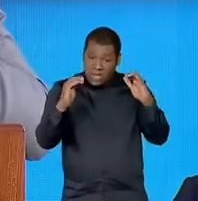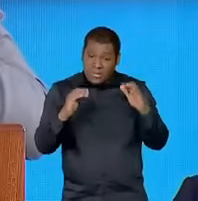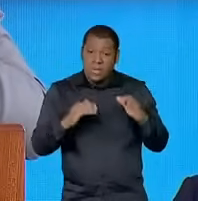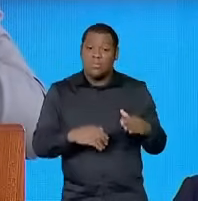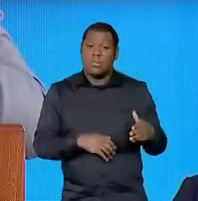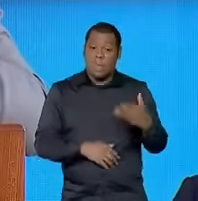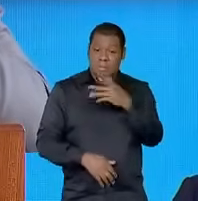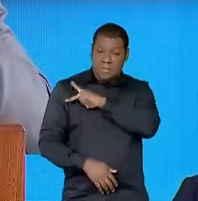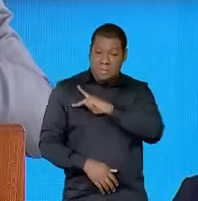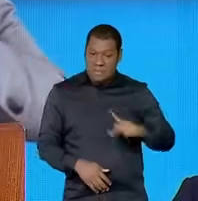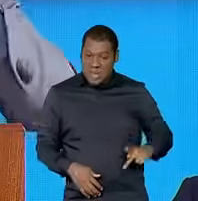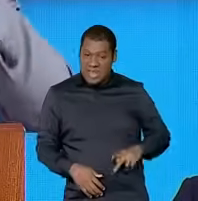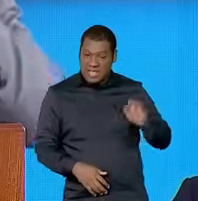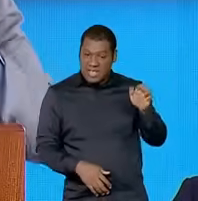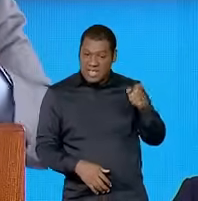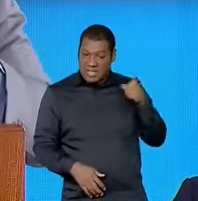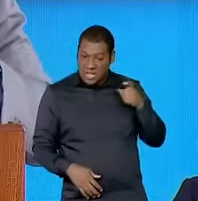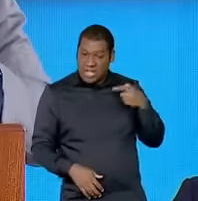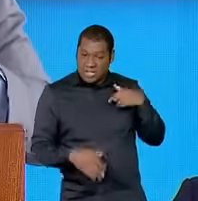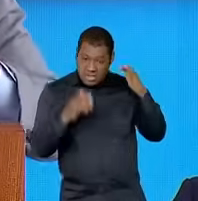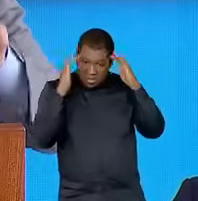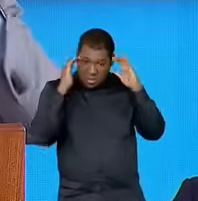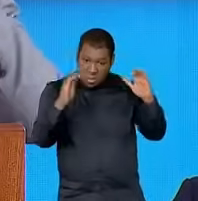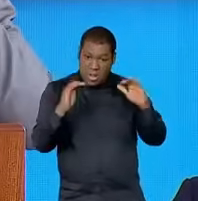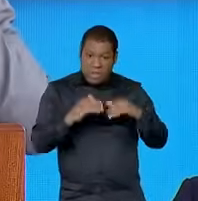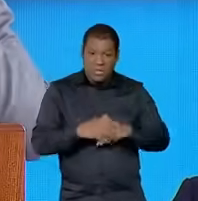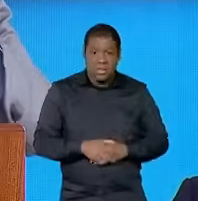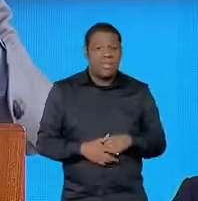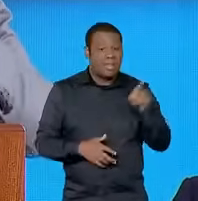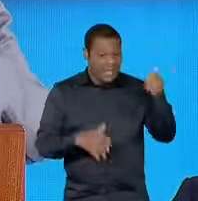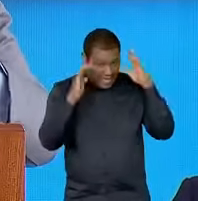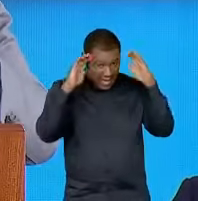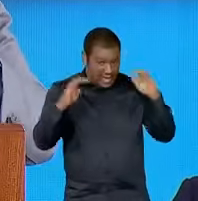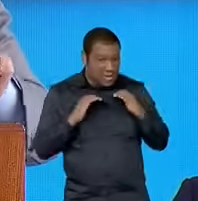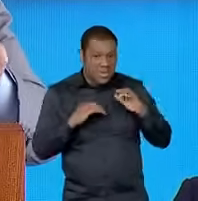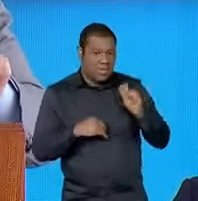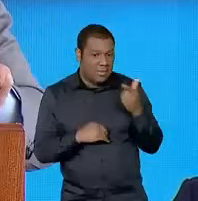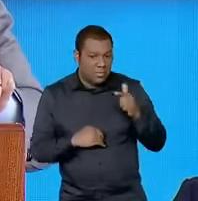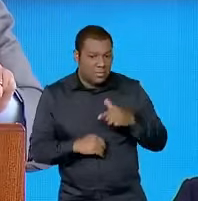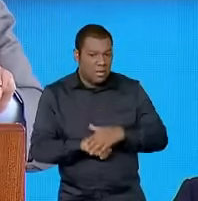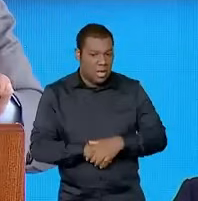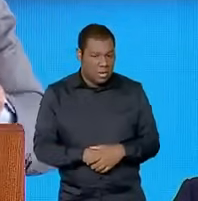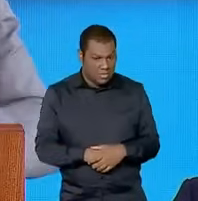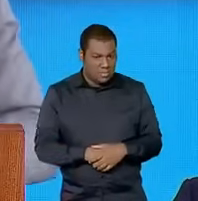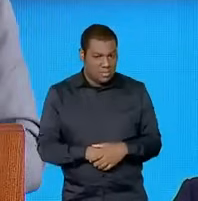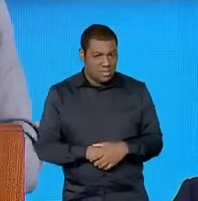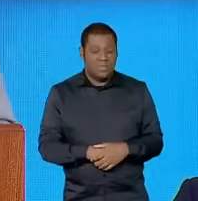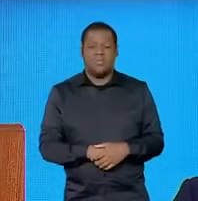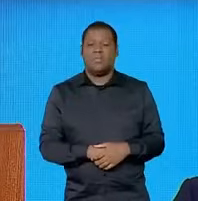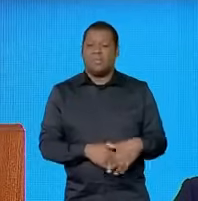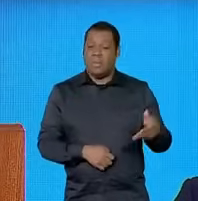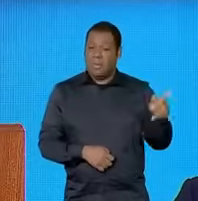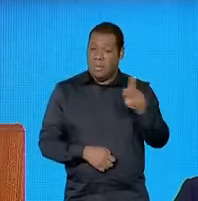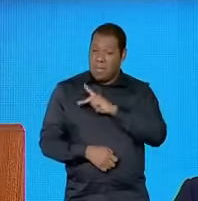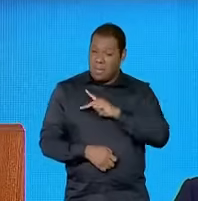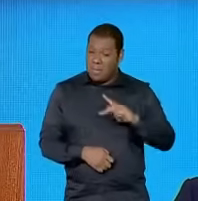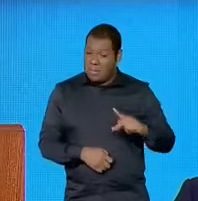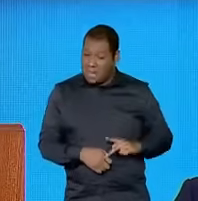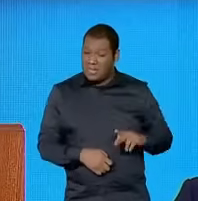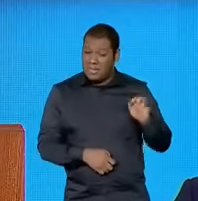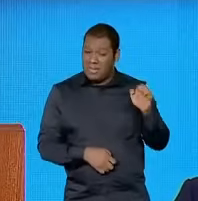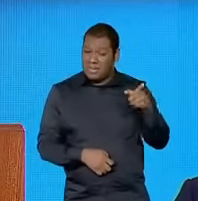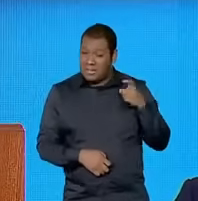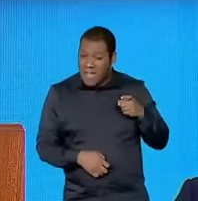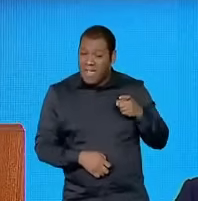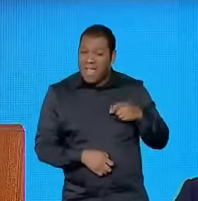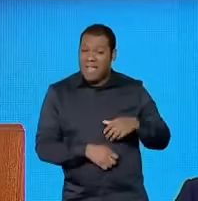gente. Porque se a gente dissesse o que tinha sido feito nesse país, e eu já falei para o Haddad,